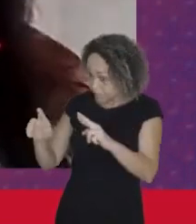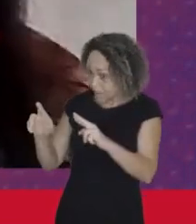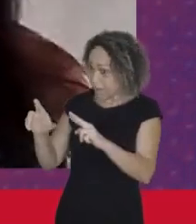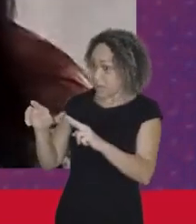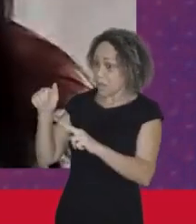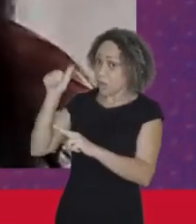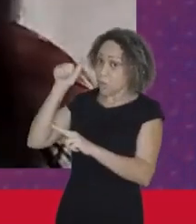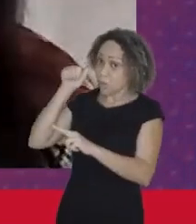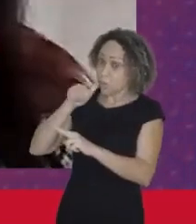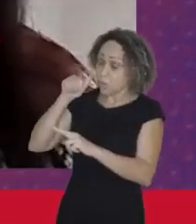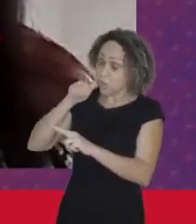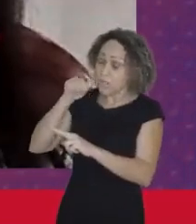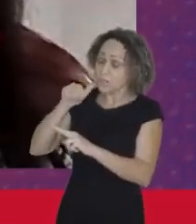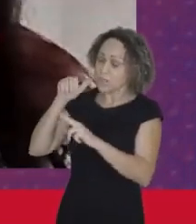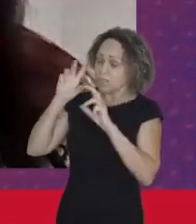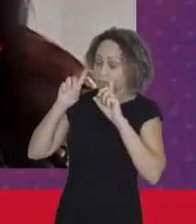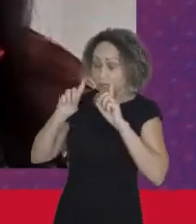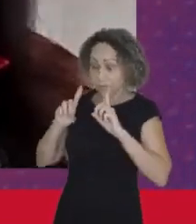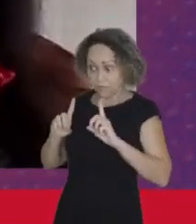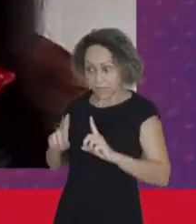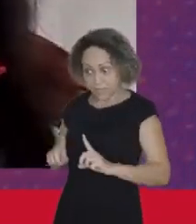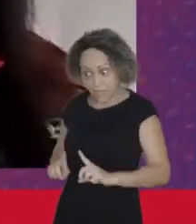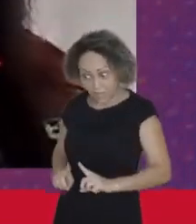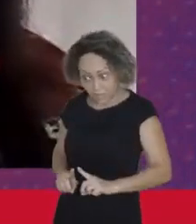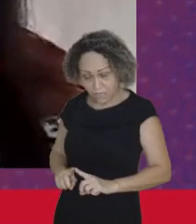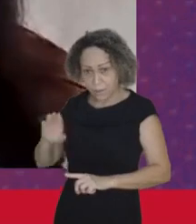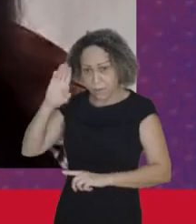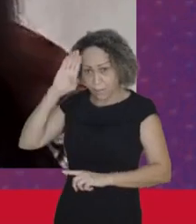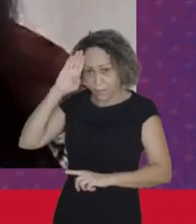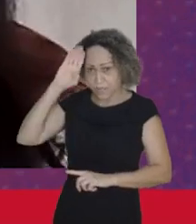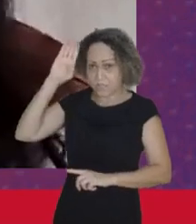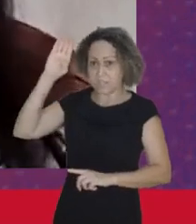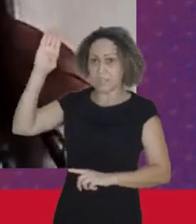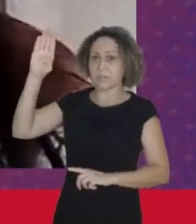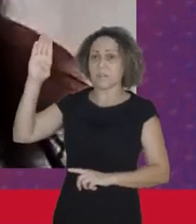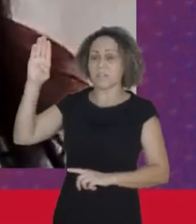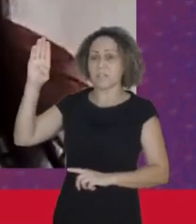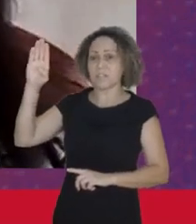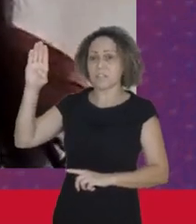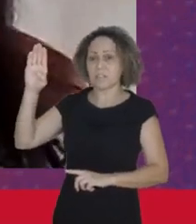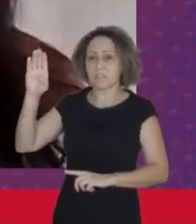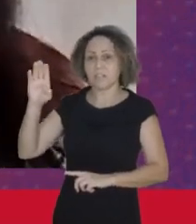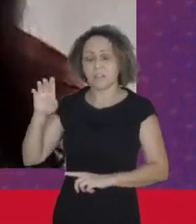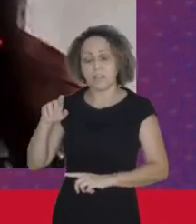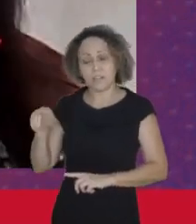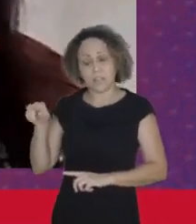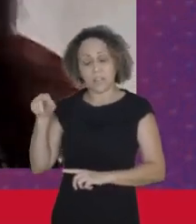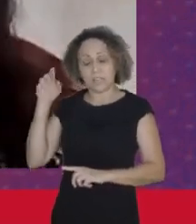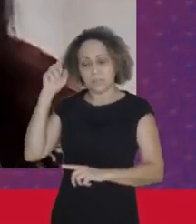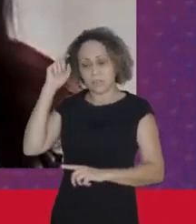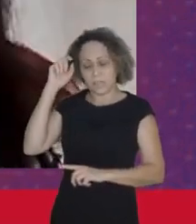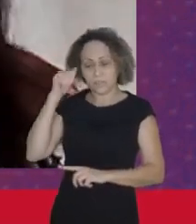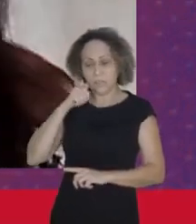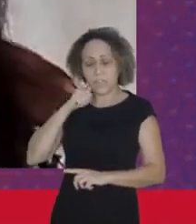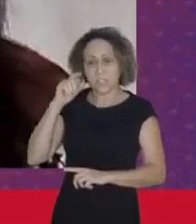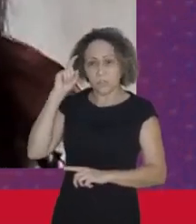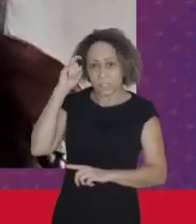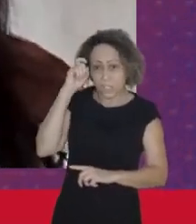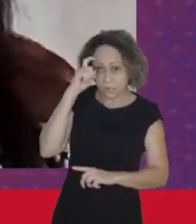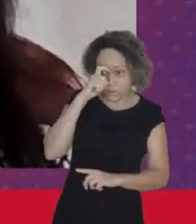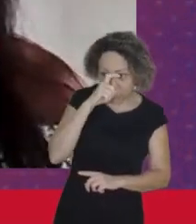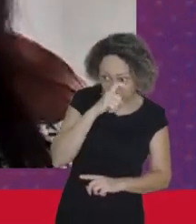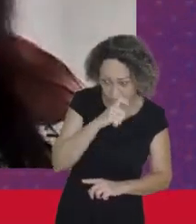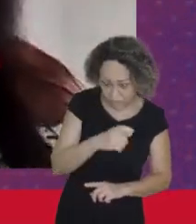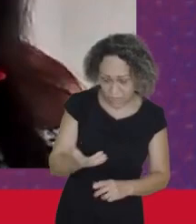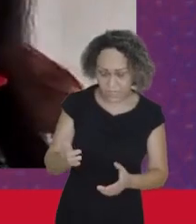com deficiências, principalmente aquelas com dificuldade, grande dificuldade de locomoção. Então, ela teria a condição de ter o acesso ao